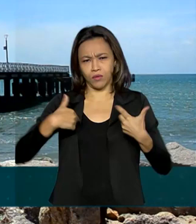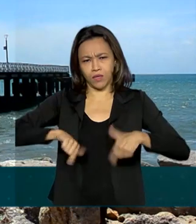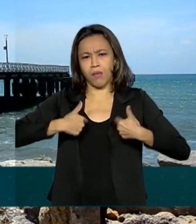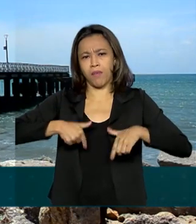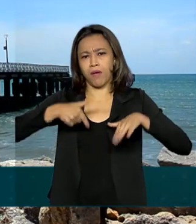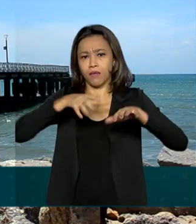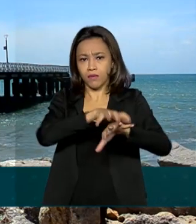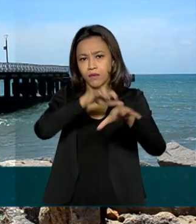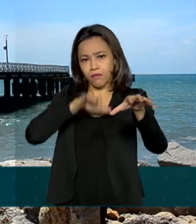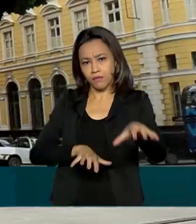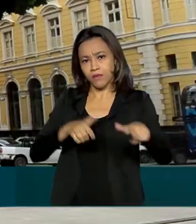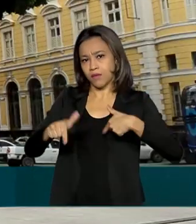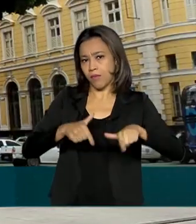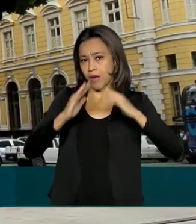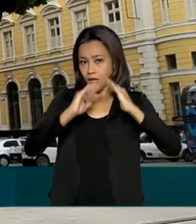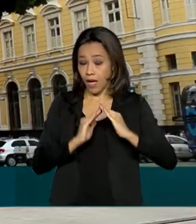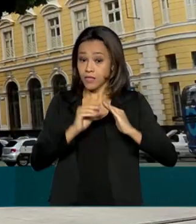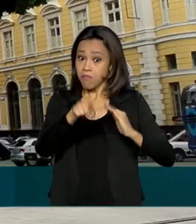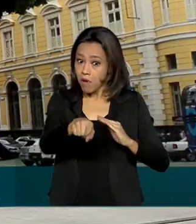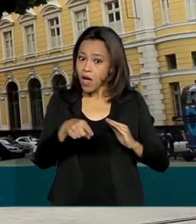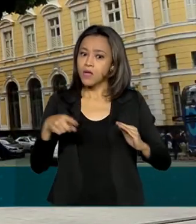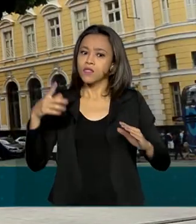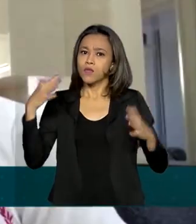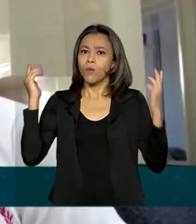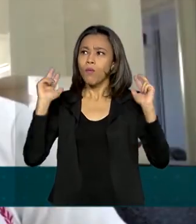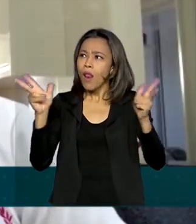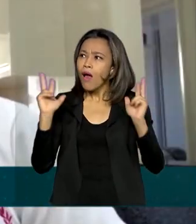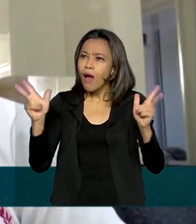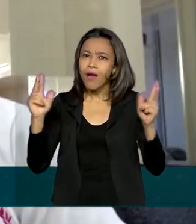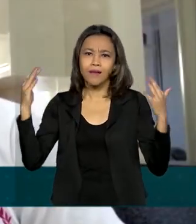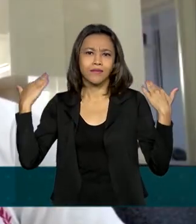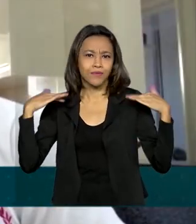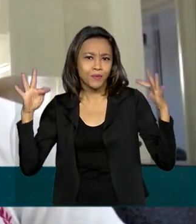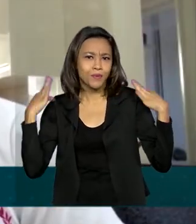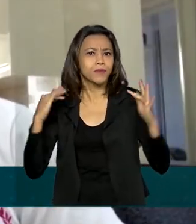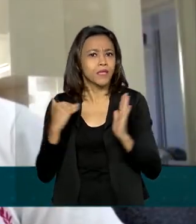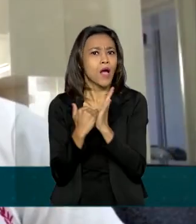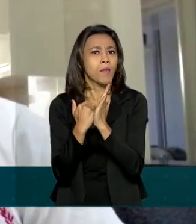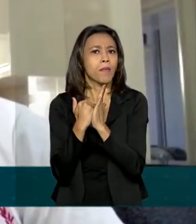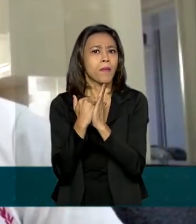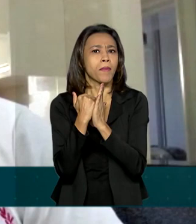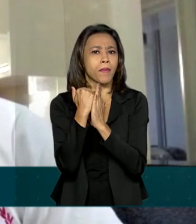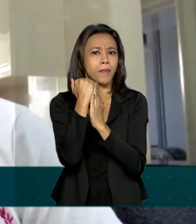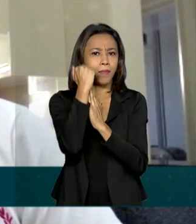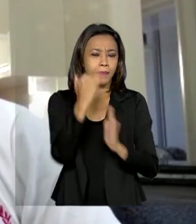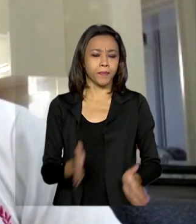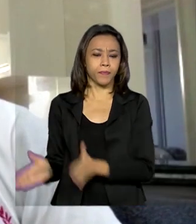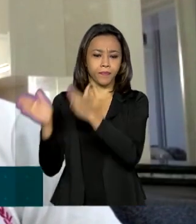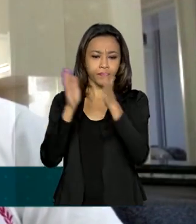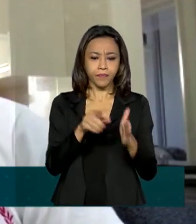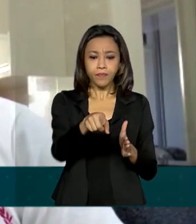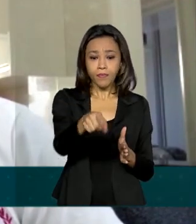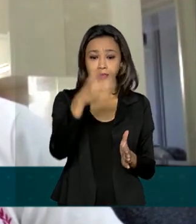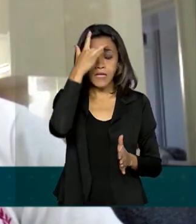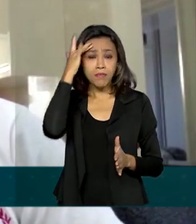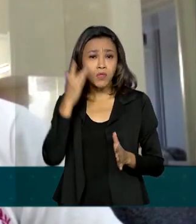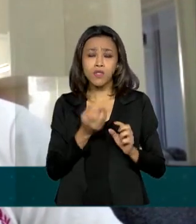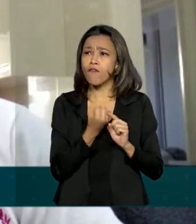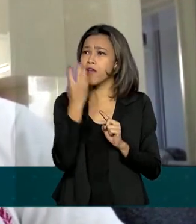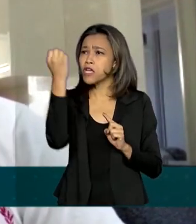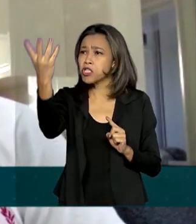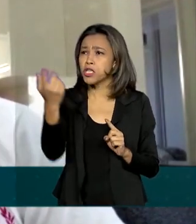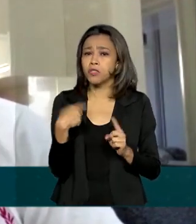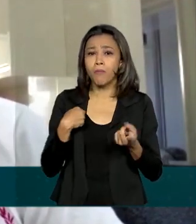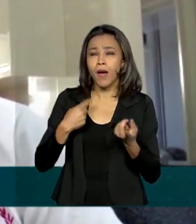o turismo de lazer tem apresentado forte recuperação. Os executivos acabam não viajando presencialmente para fazer negócios,